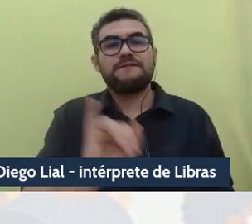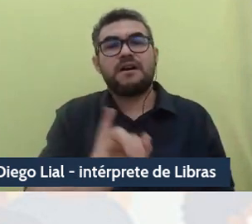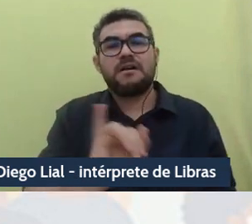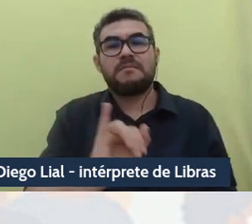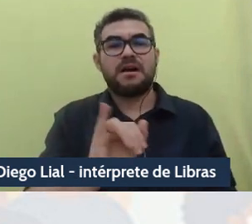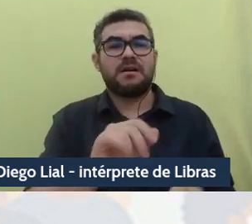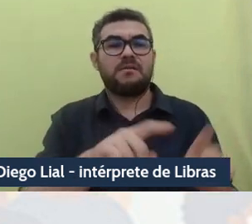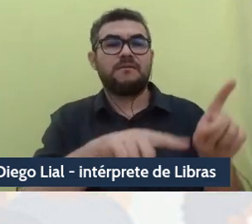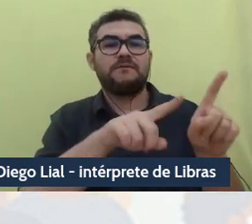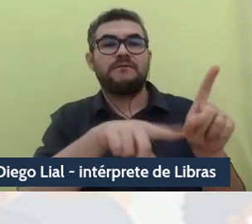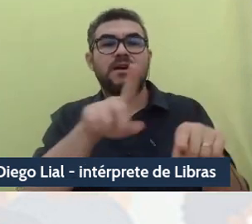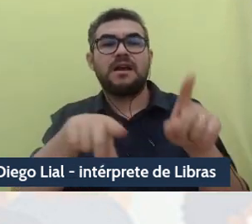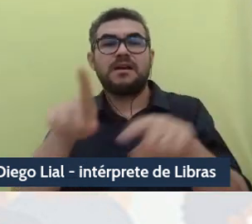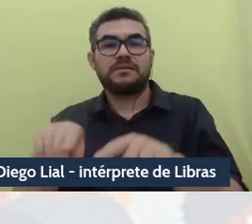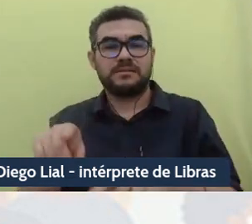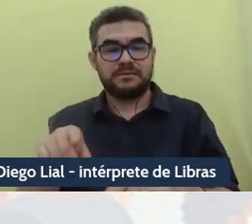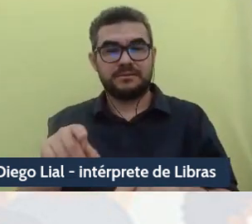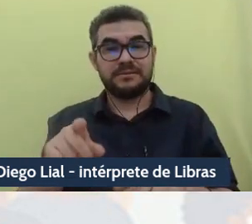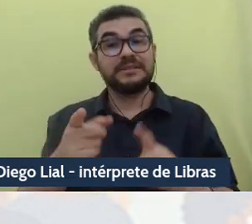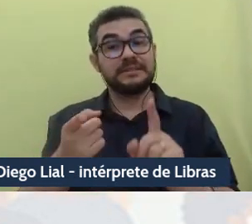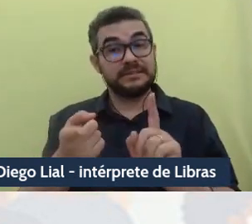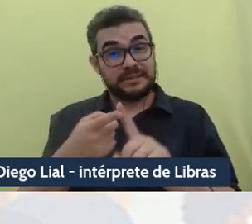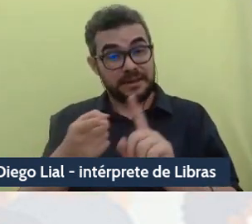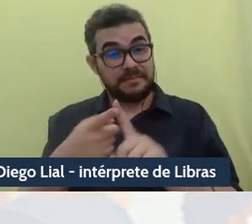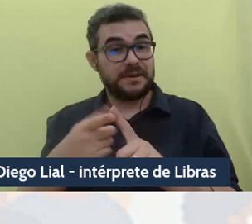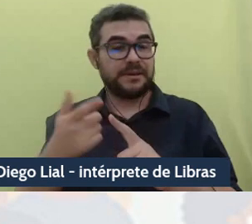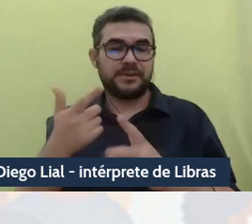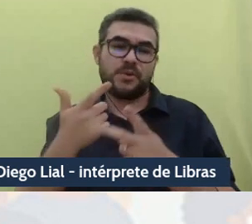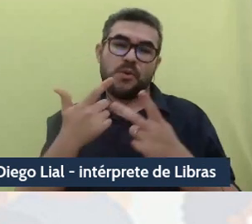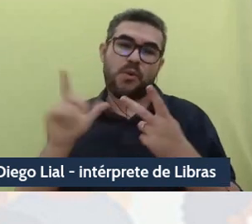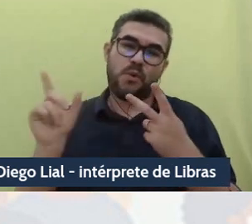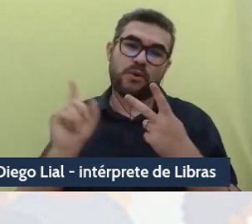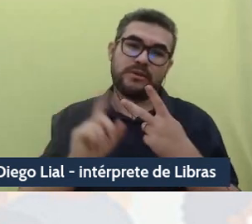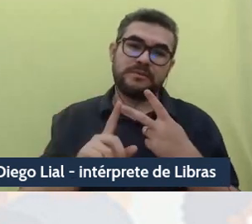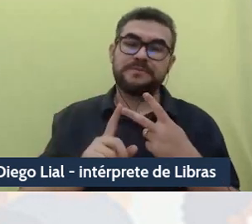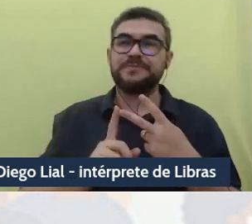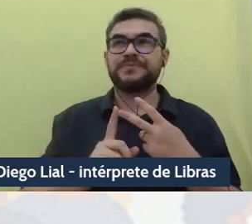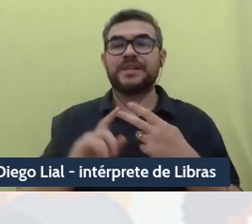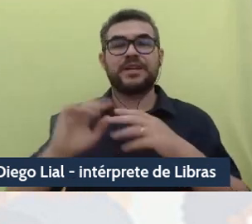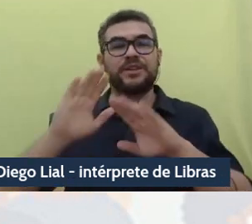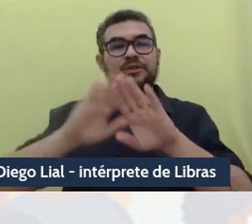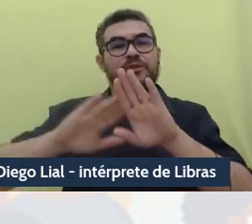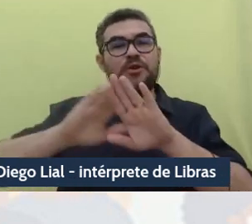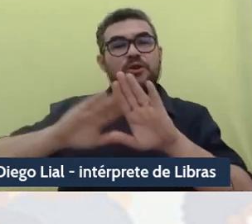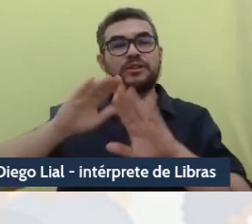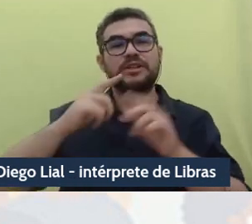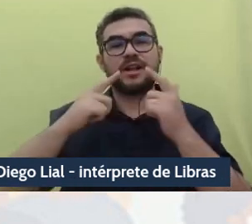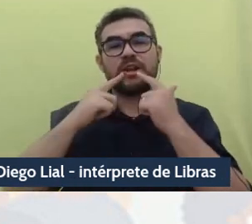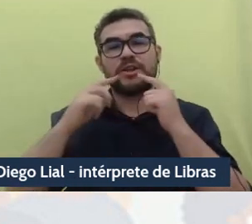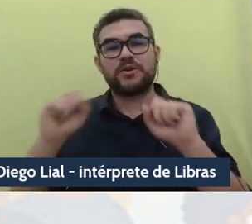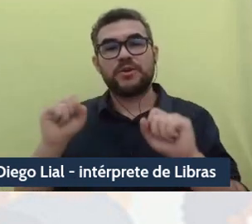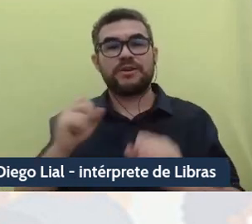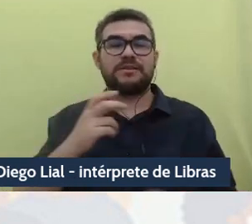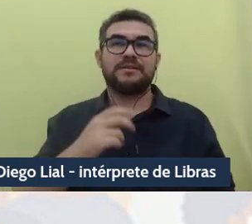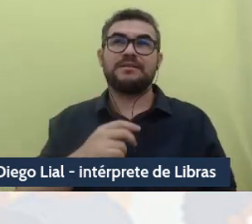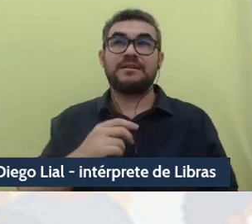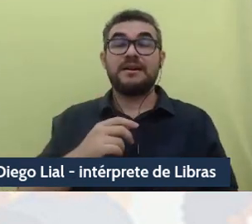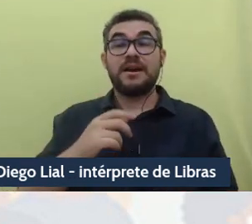de que a norma padrão, ela é dada, né? E não é construída para manter